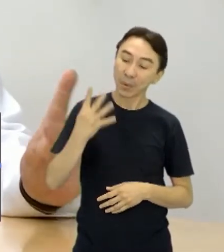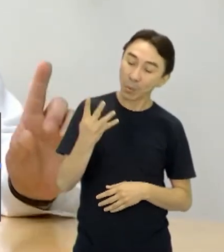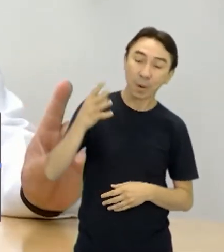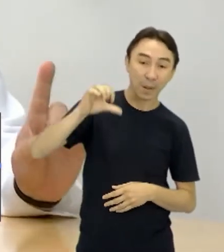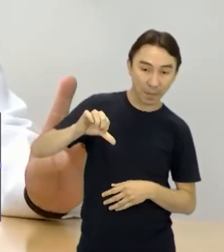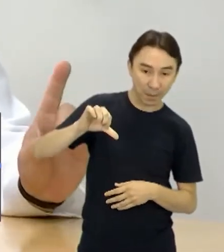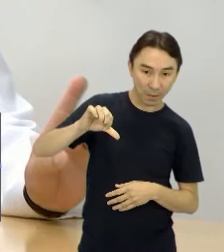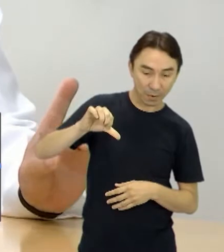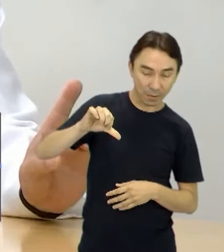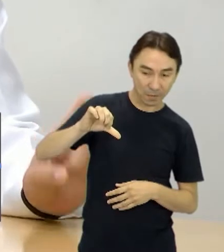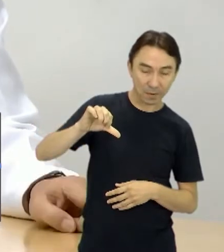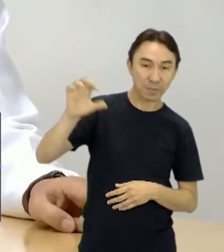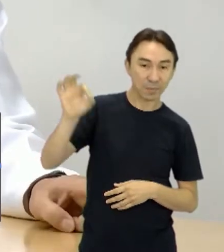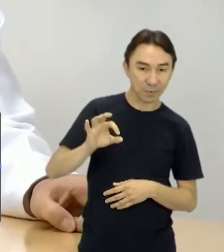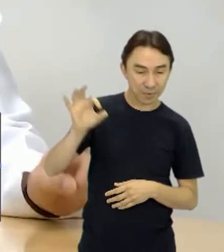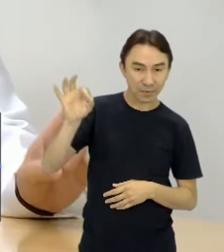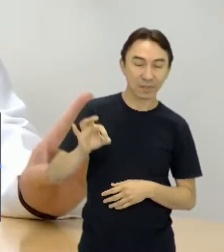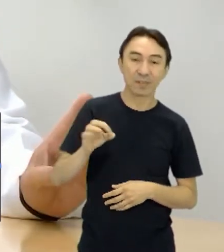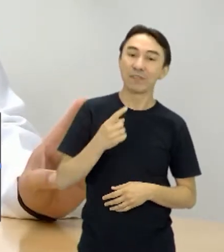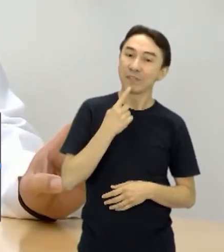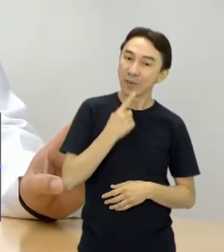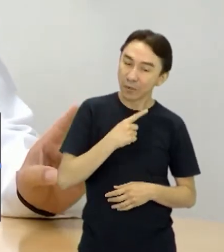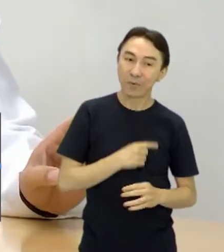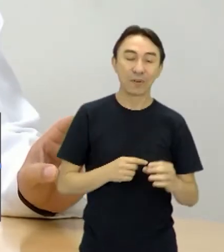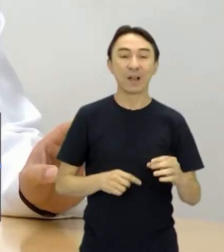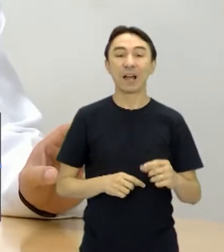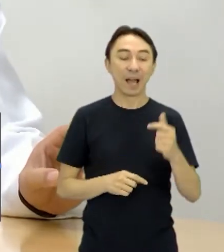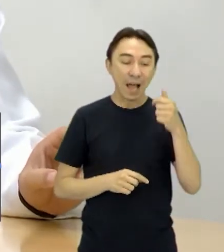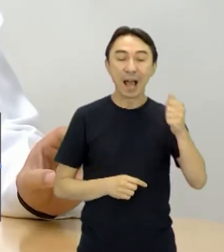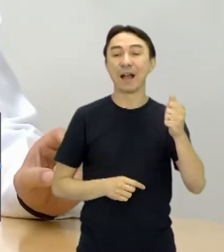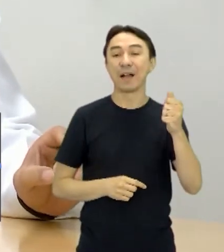49%, olha, quase a metade, colocou a alternativa A.